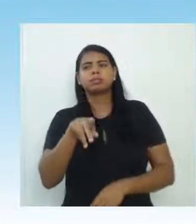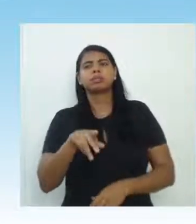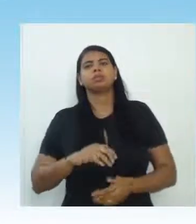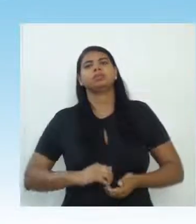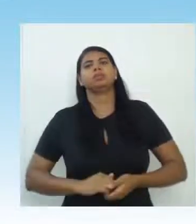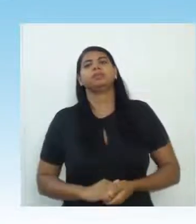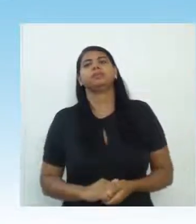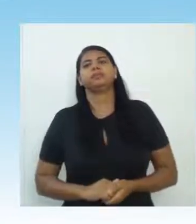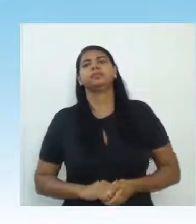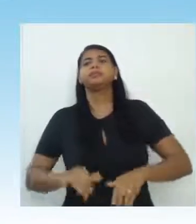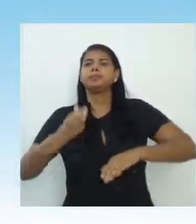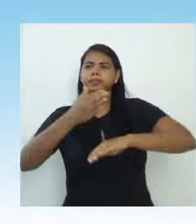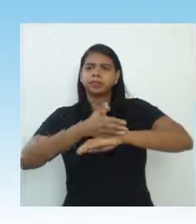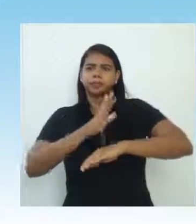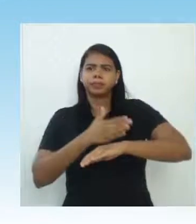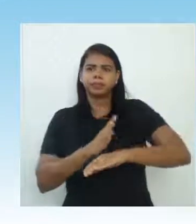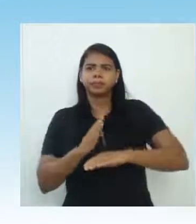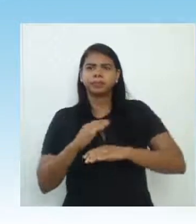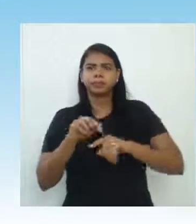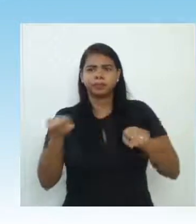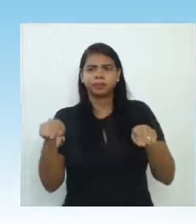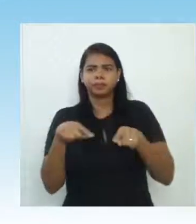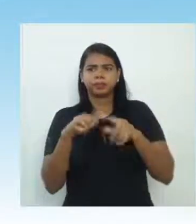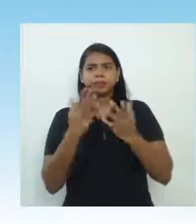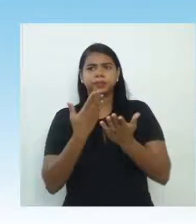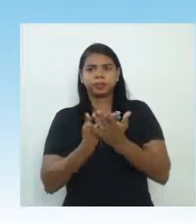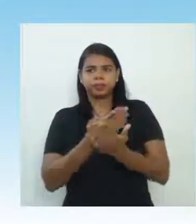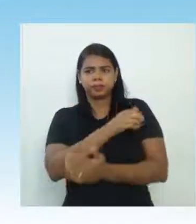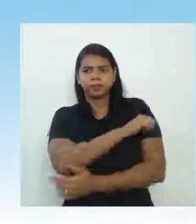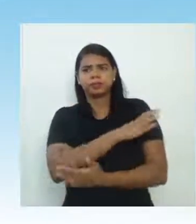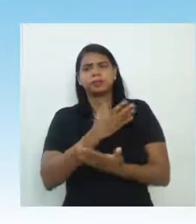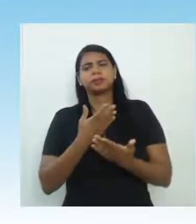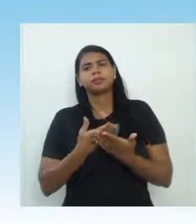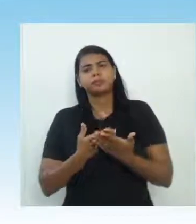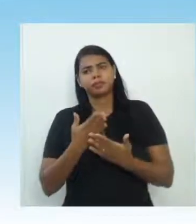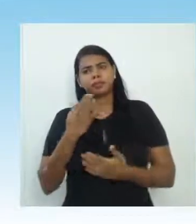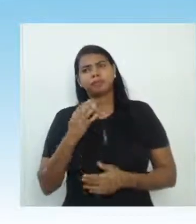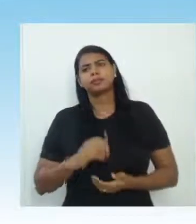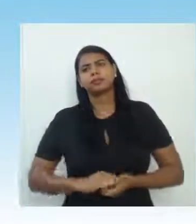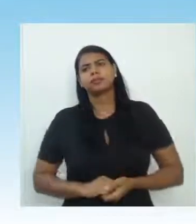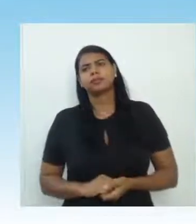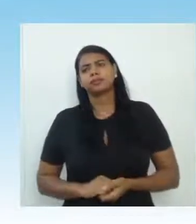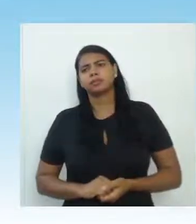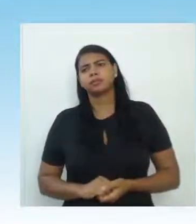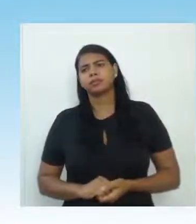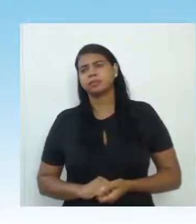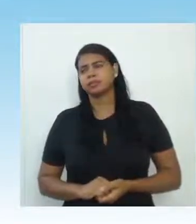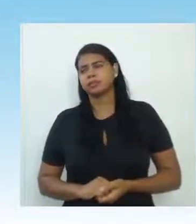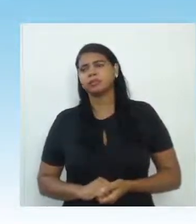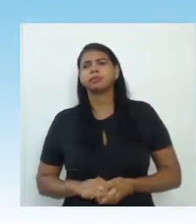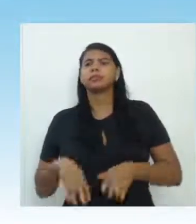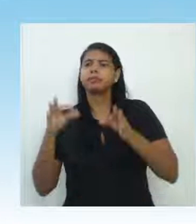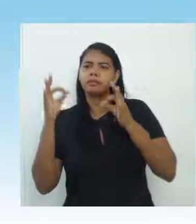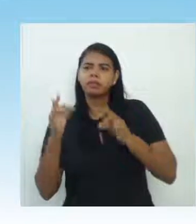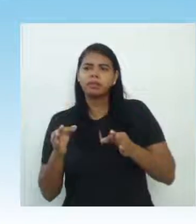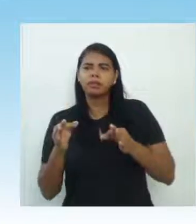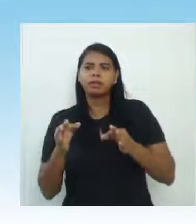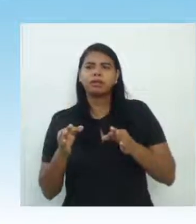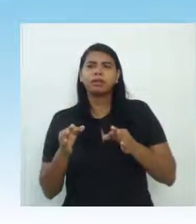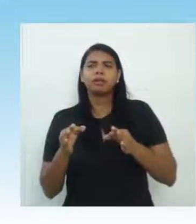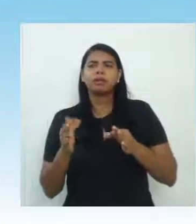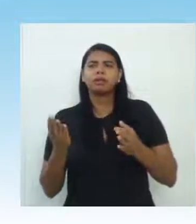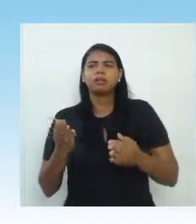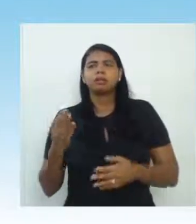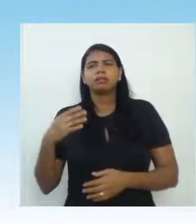e exercitem isso na sua sala de aula. Estou certo, professora? Com certeza. Embora de forma cultural, né, algumas pessoas